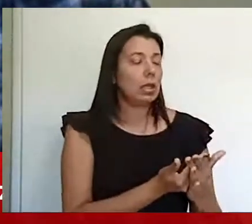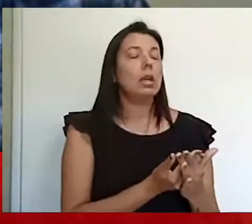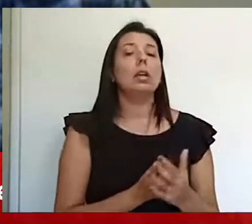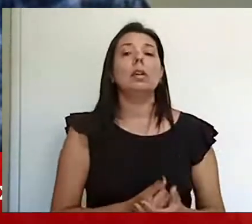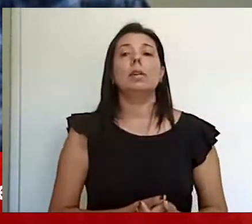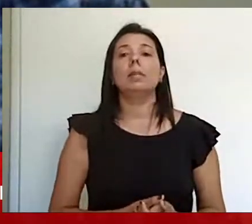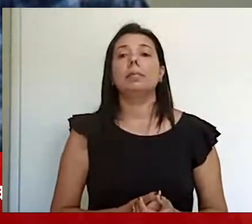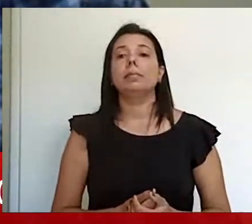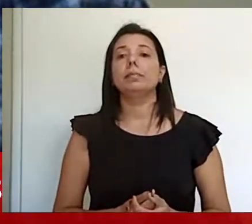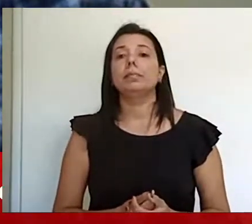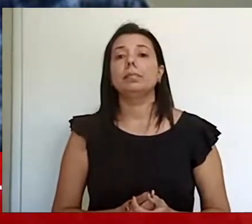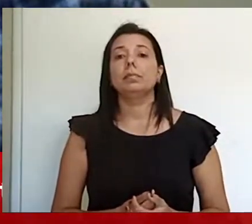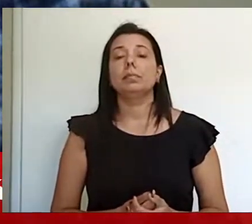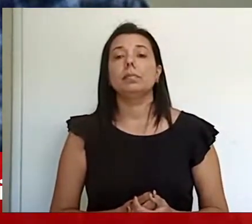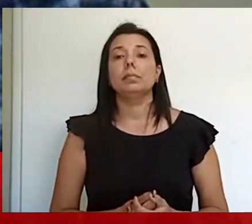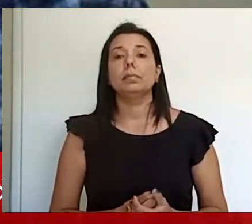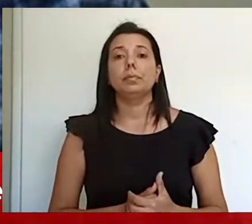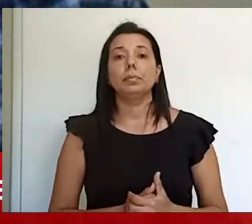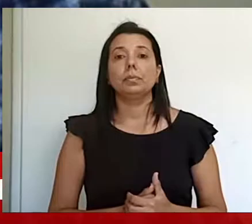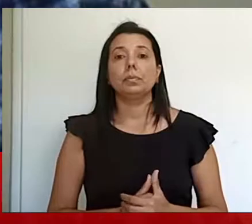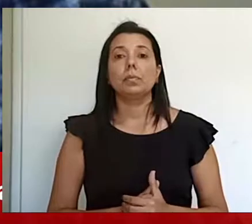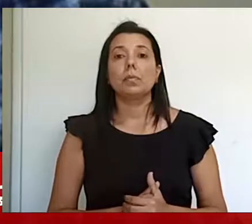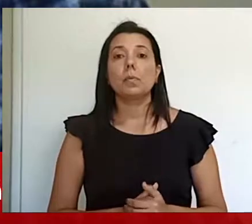Oi, tá me ouvindo?